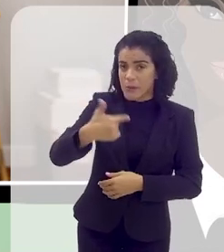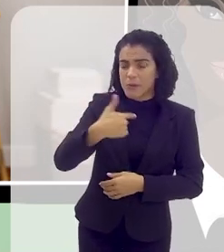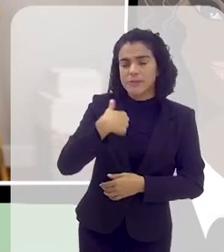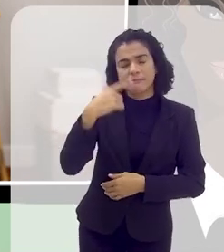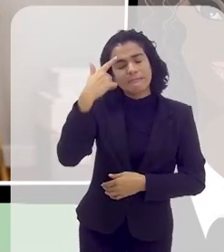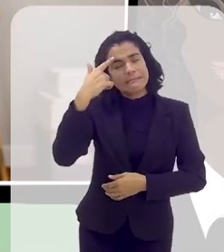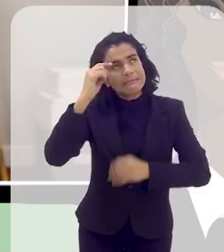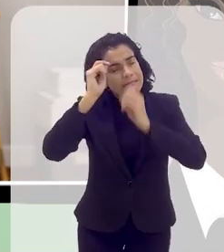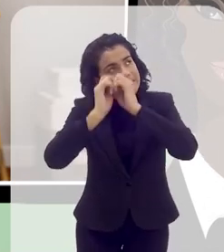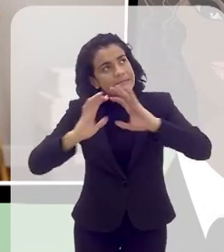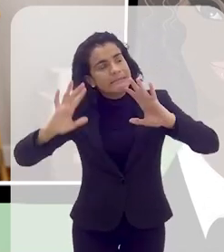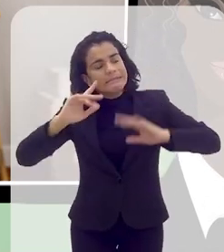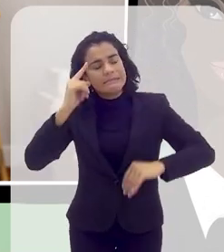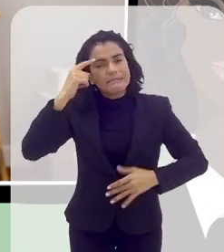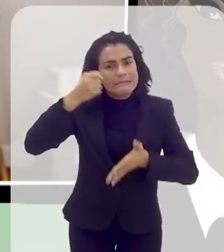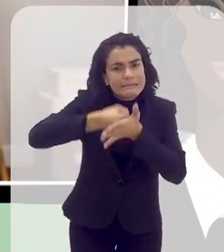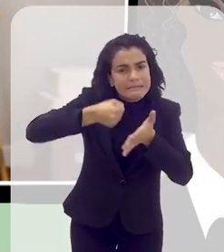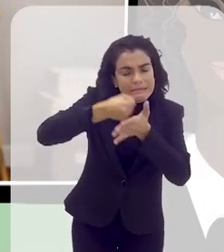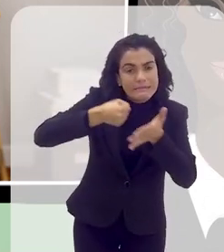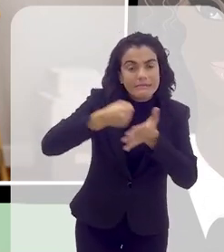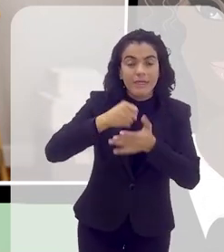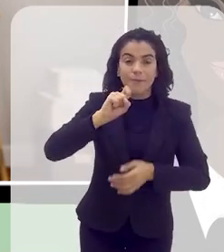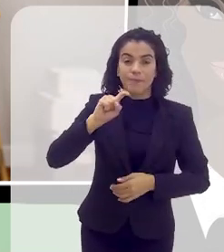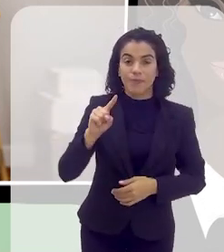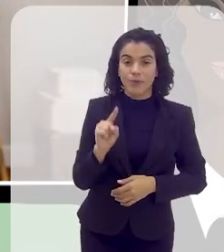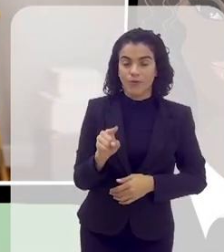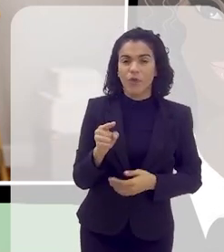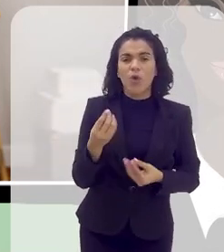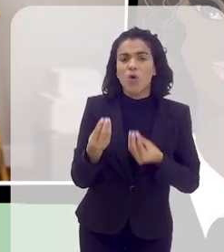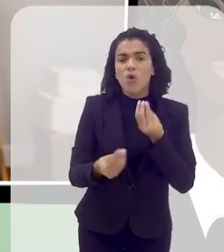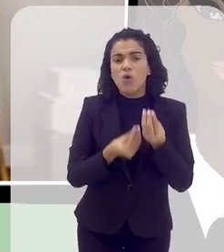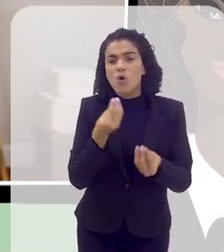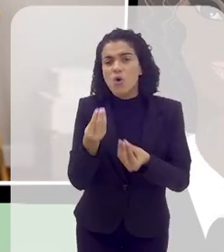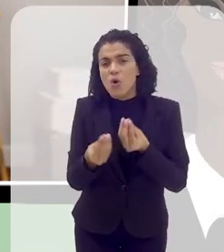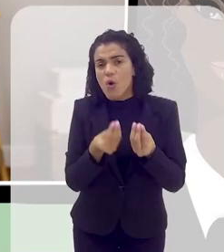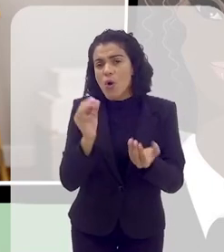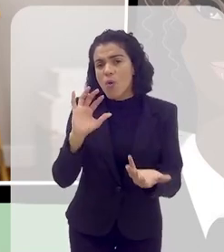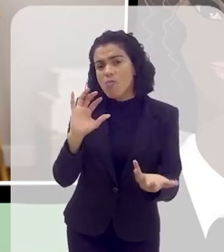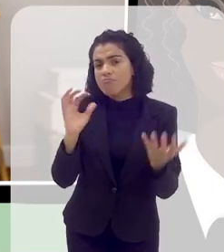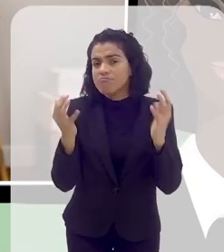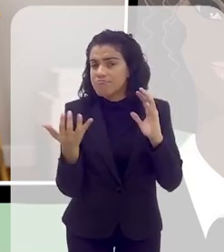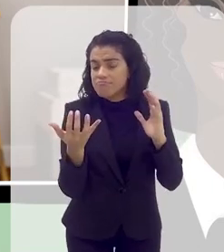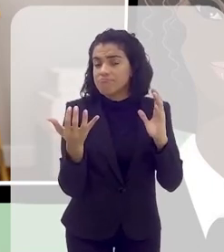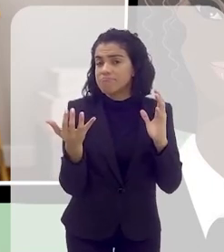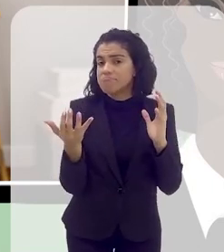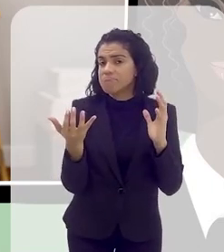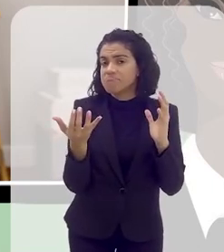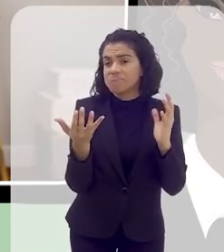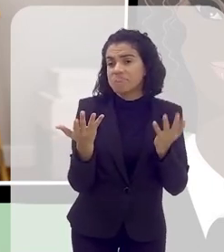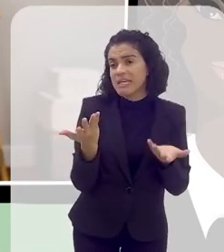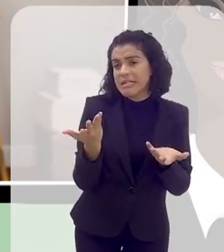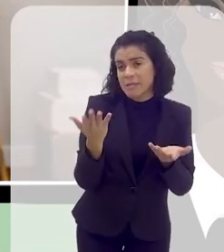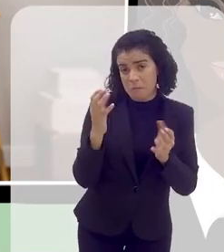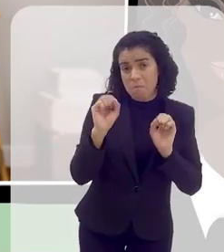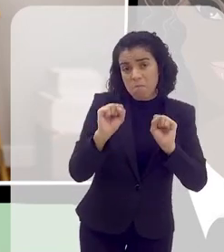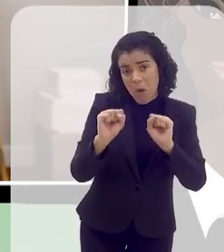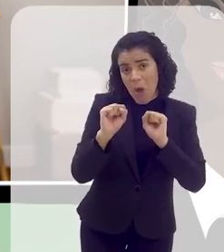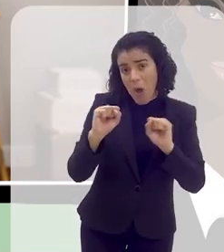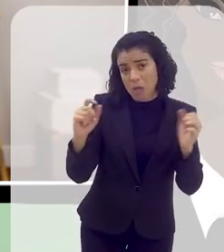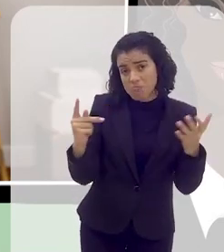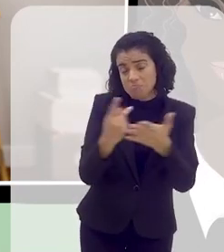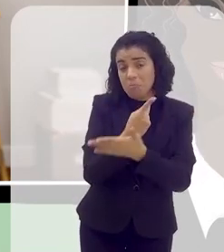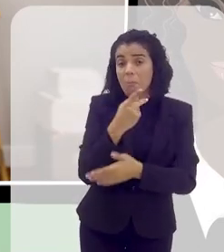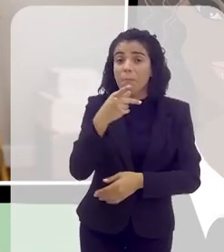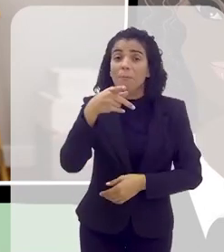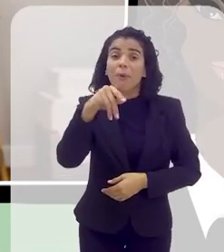né, se perguntam, se questionam, quando acontece de muitas vezes, que